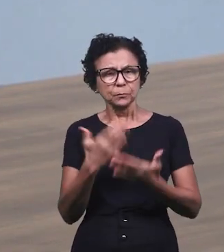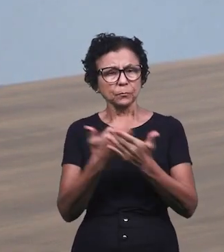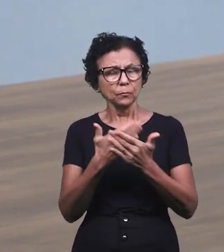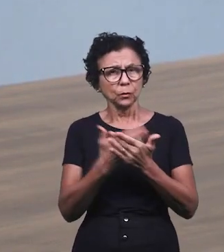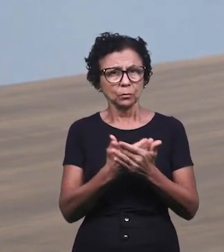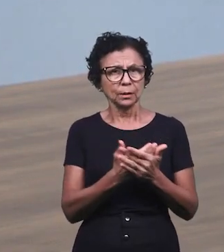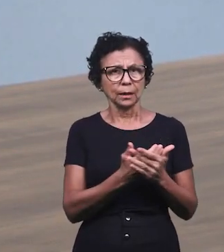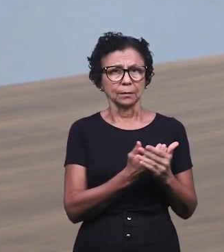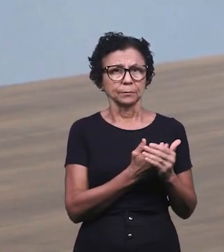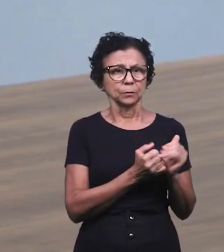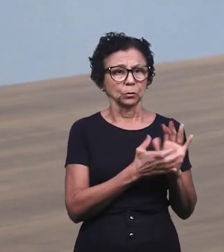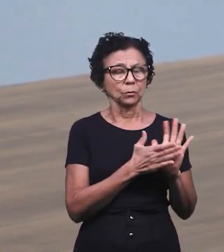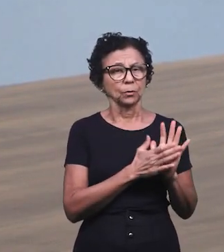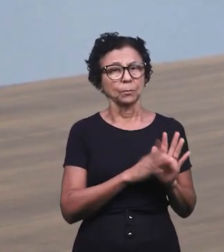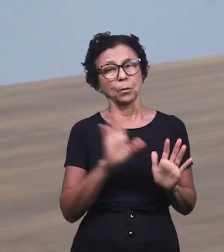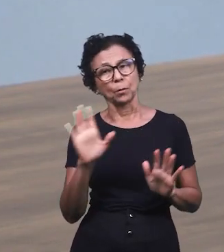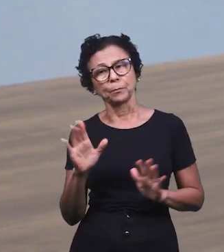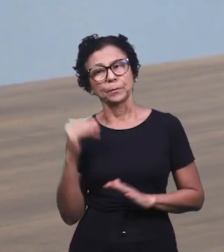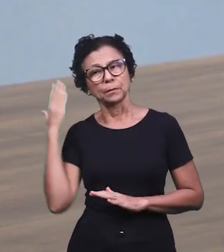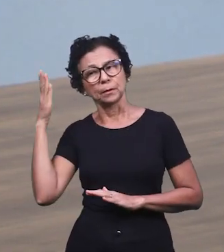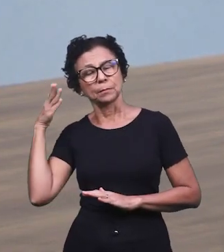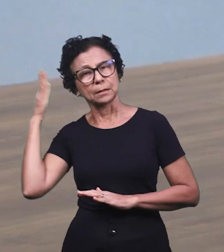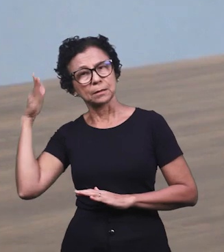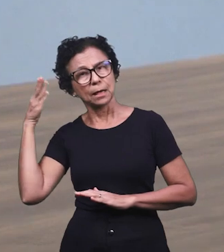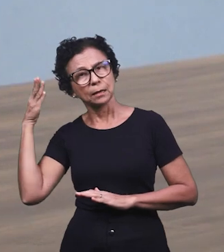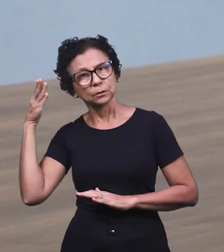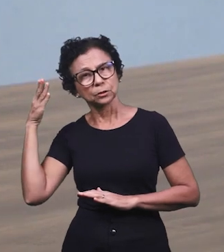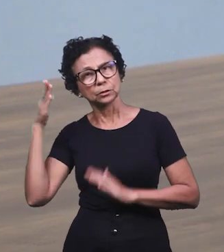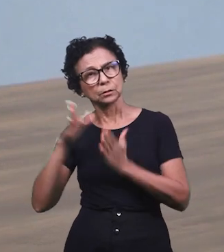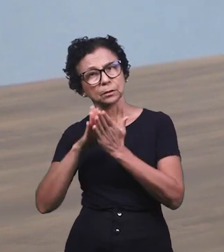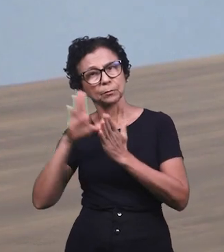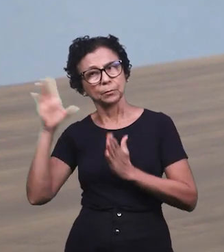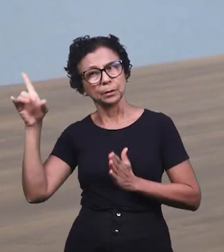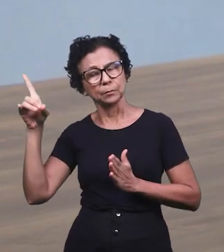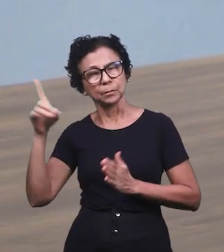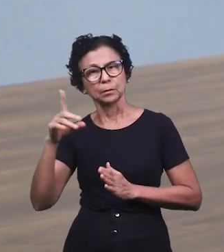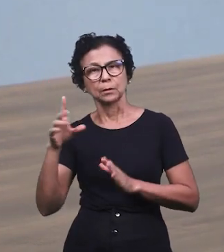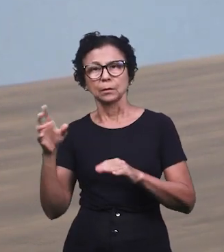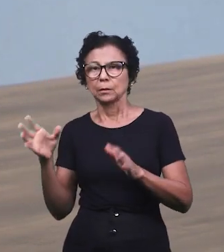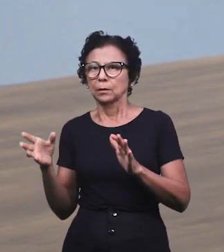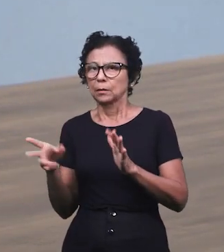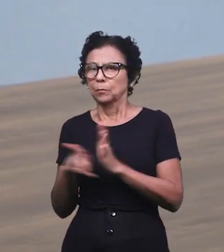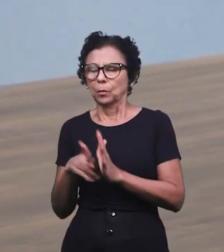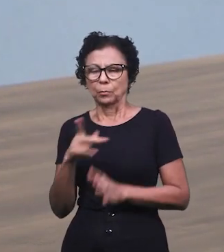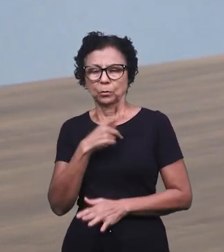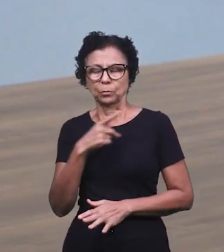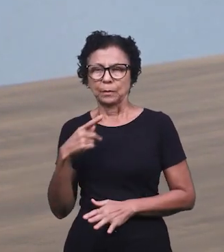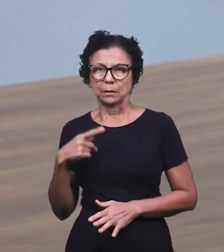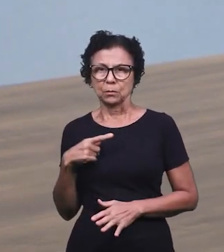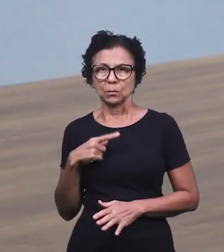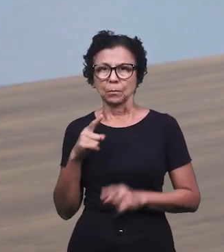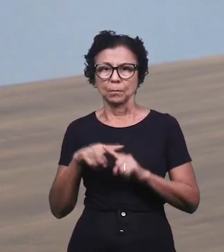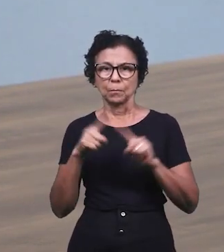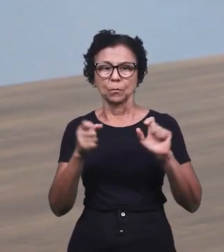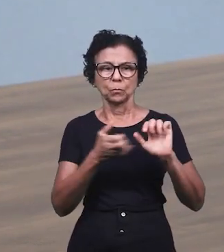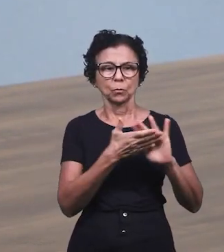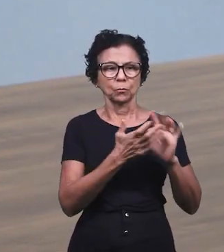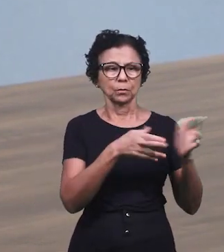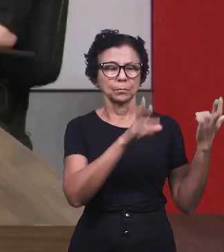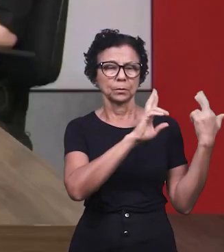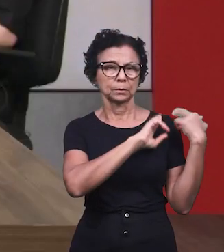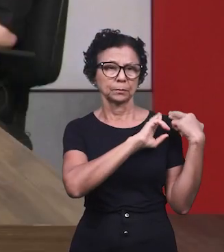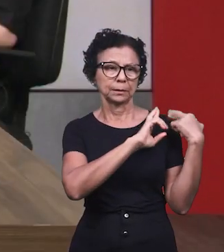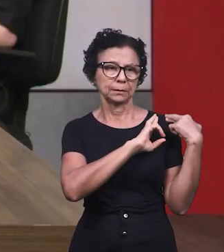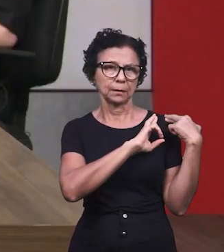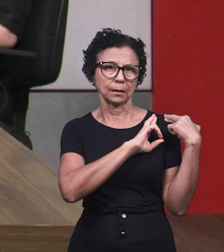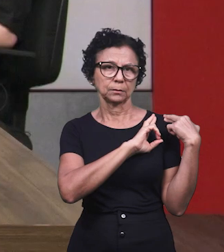da Libras. Mas o louvor não, o louvor é minha responsabilidade. Sim. Então eu preciso estudar em casa, eu preciso fazer isso. E